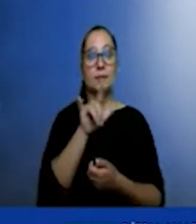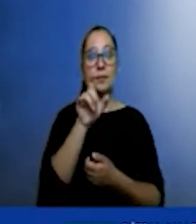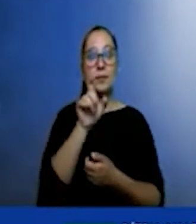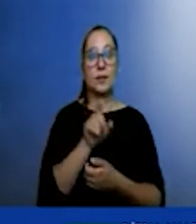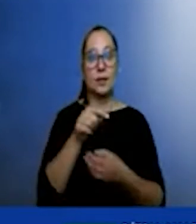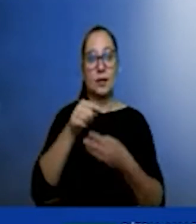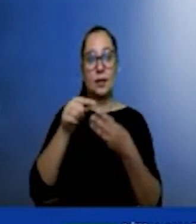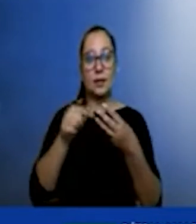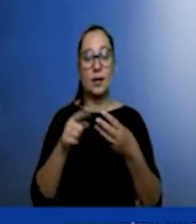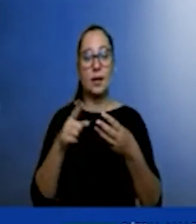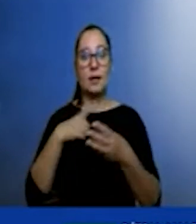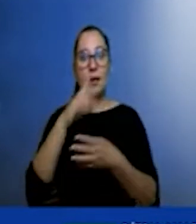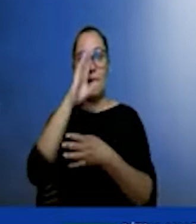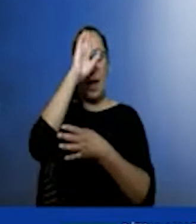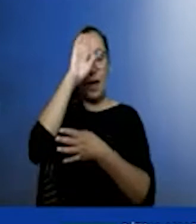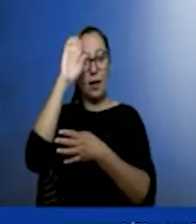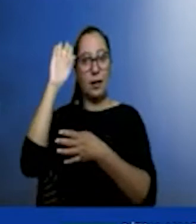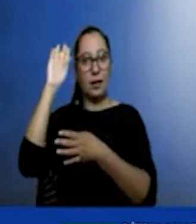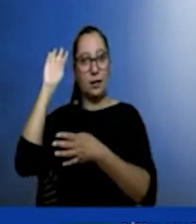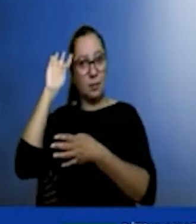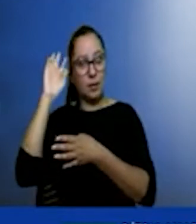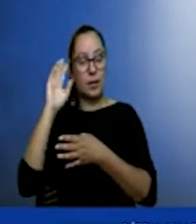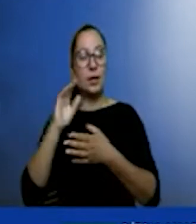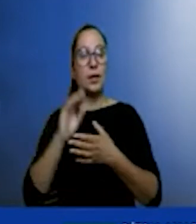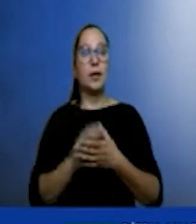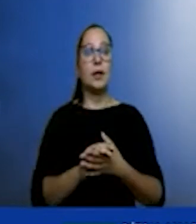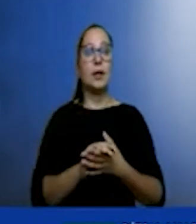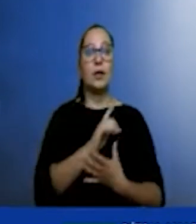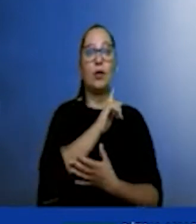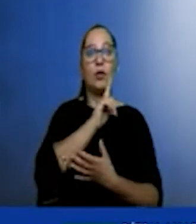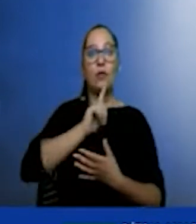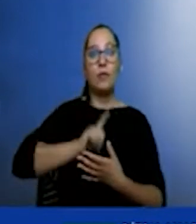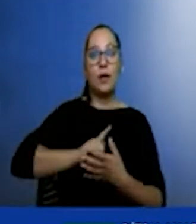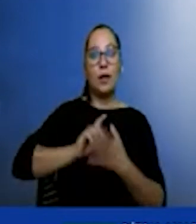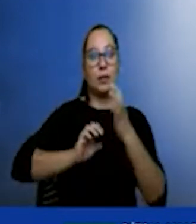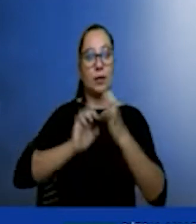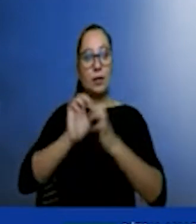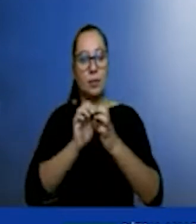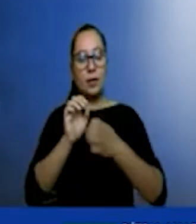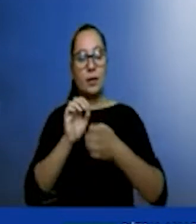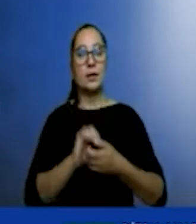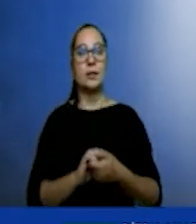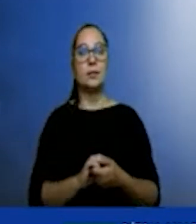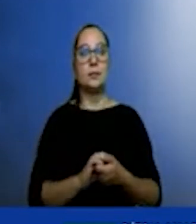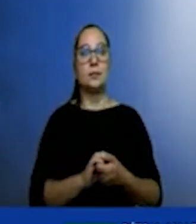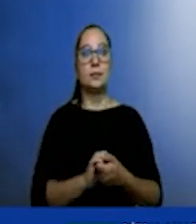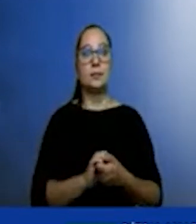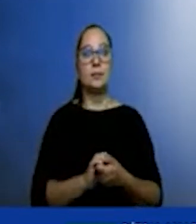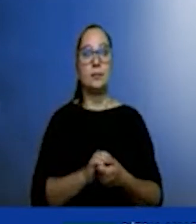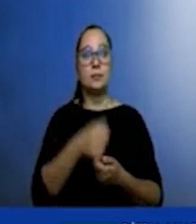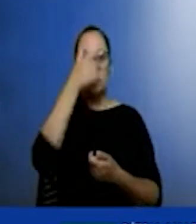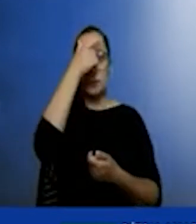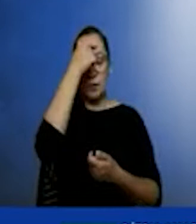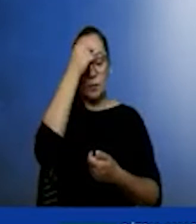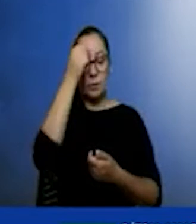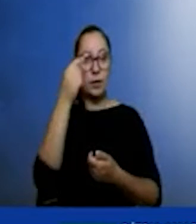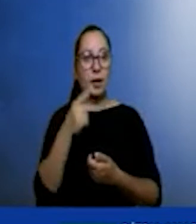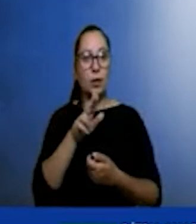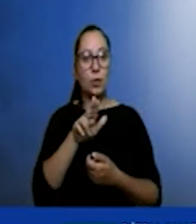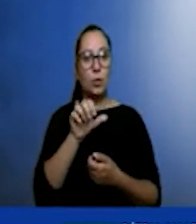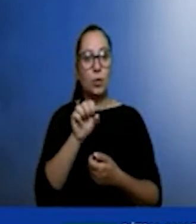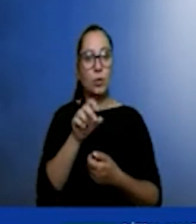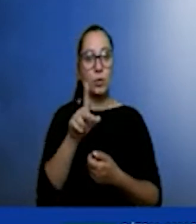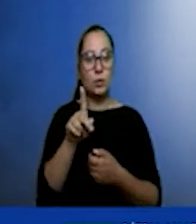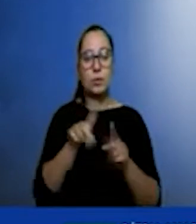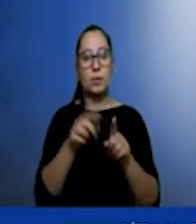né? Academia, a USP e outras universidades que fazem parte do RCGI, não apenas